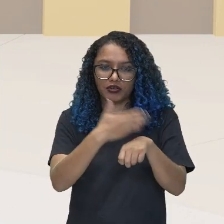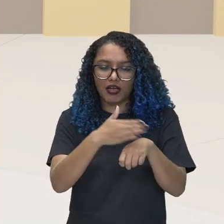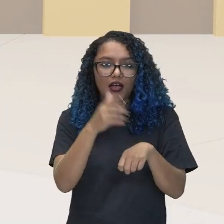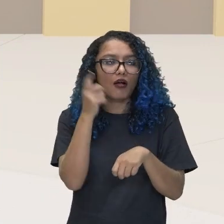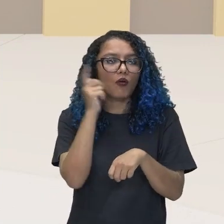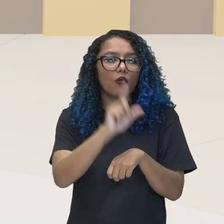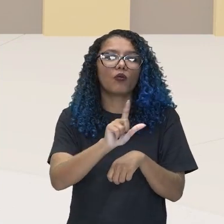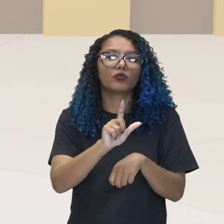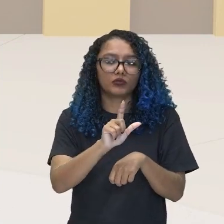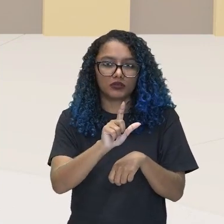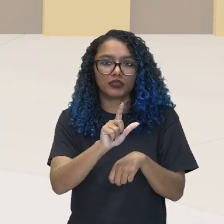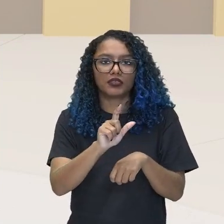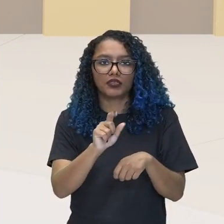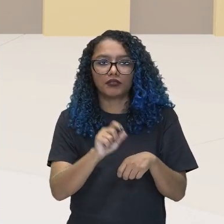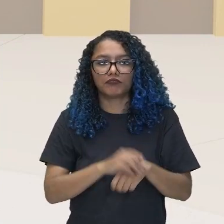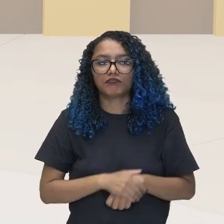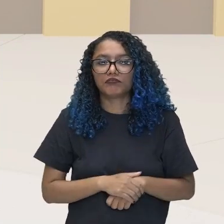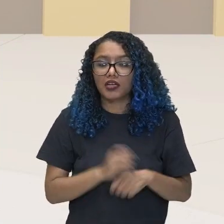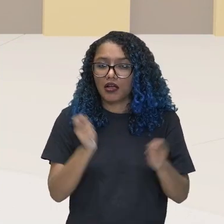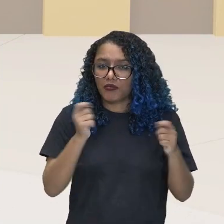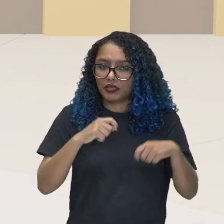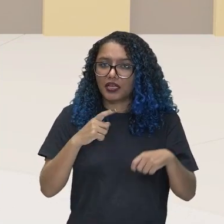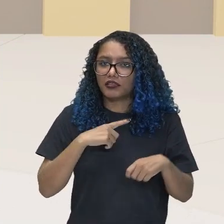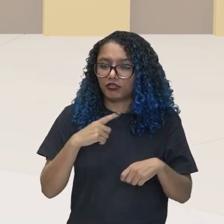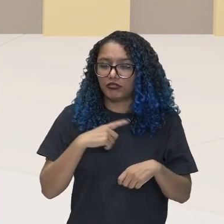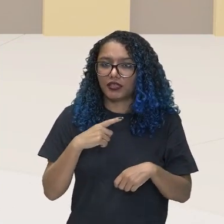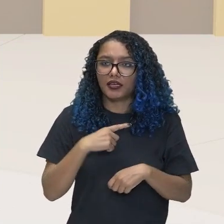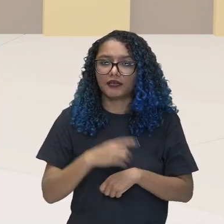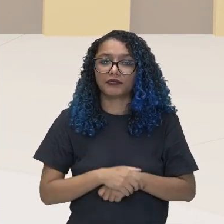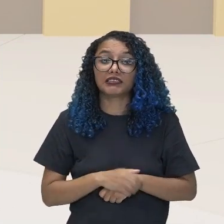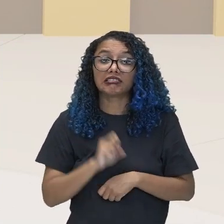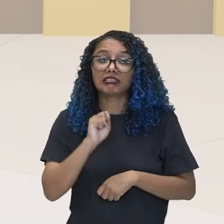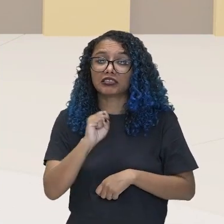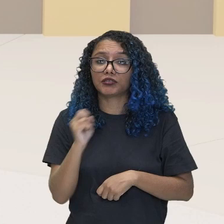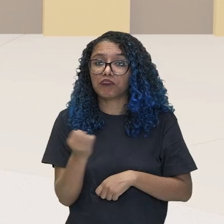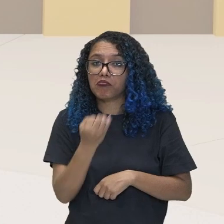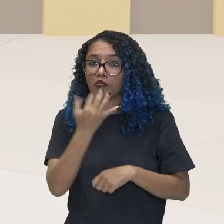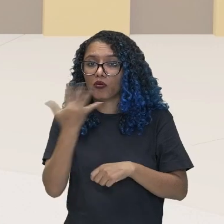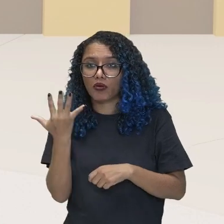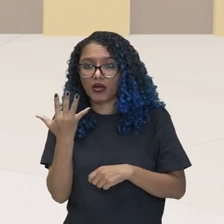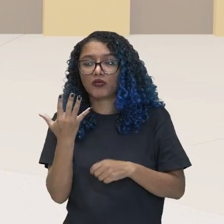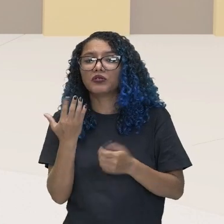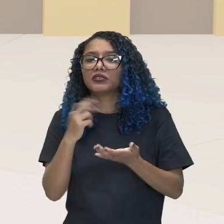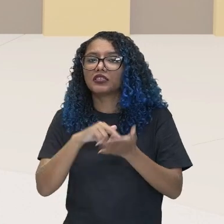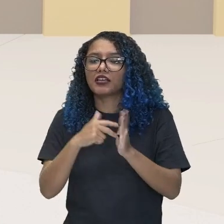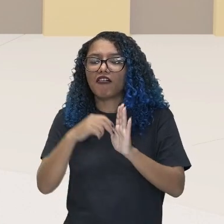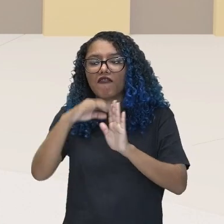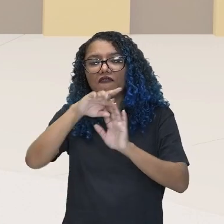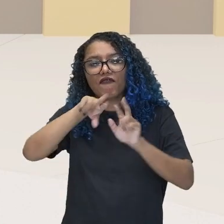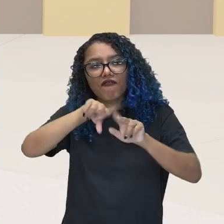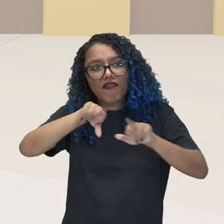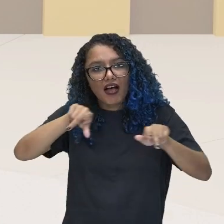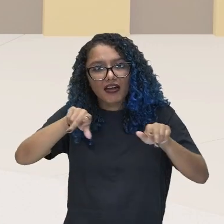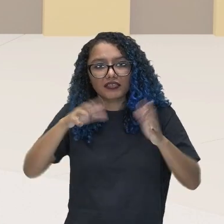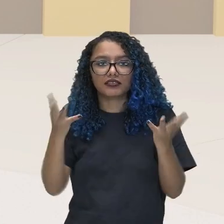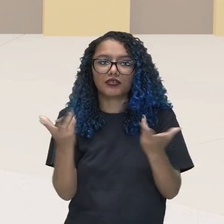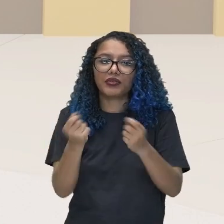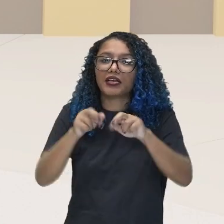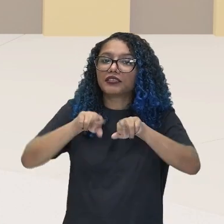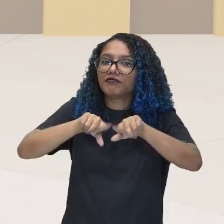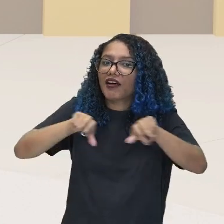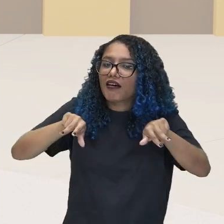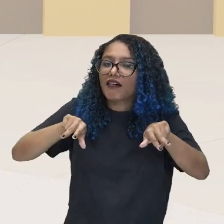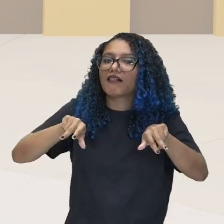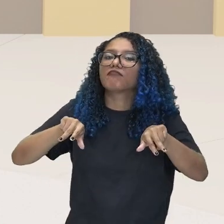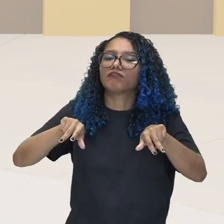forma capacitada. Quando eu uso no plural, eu estou falando de um conjunto de habilidades, né? E